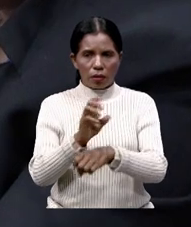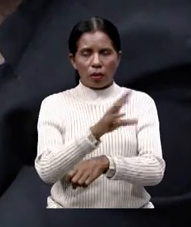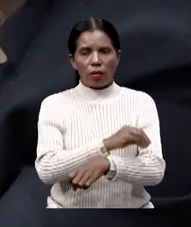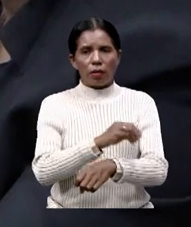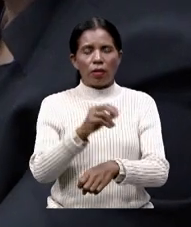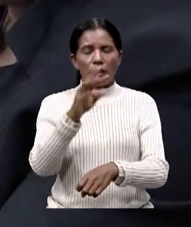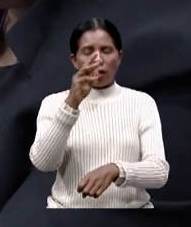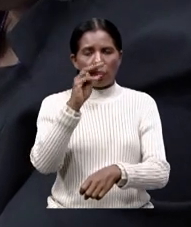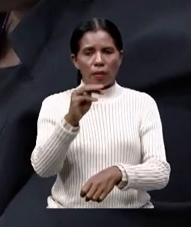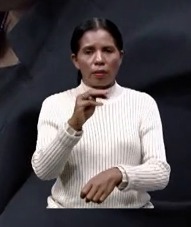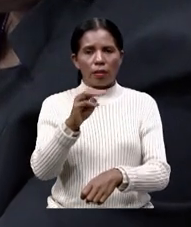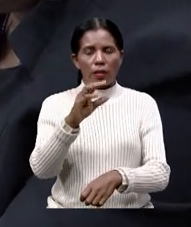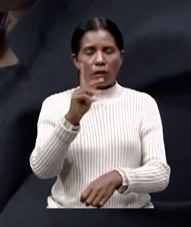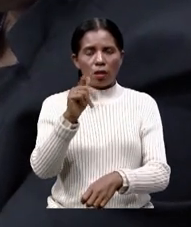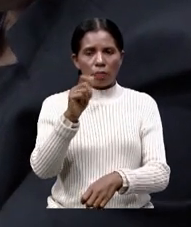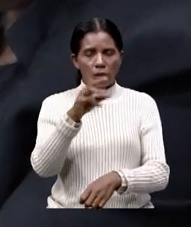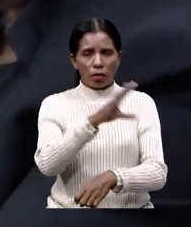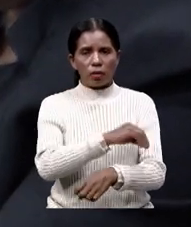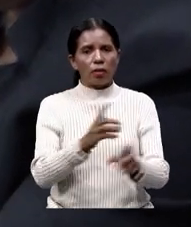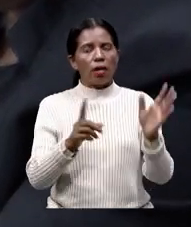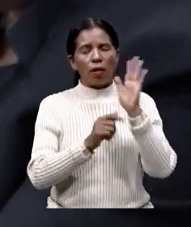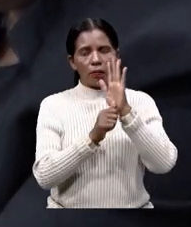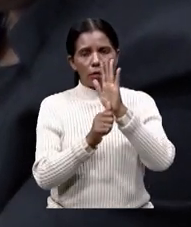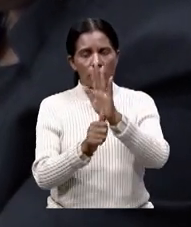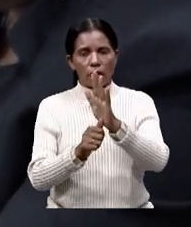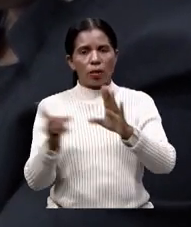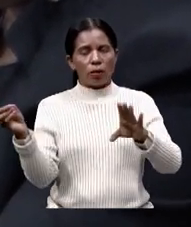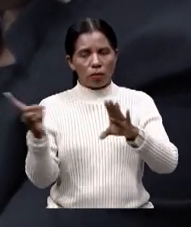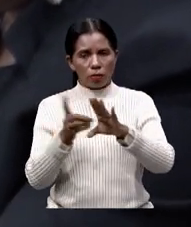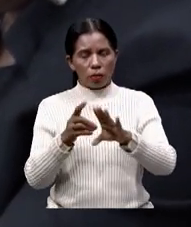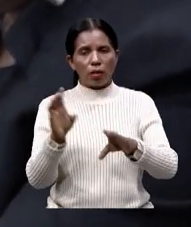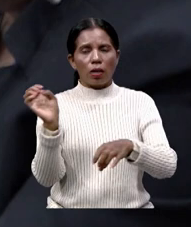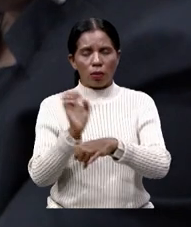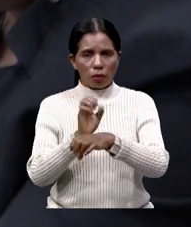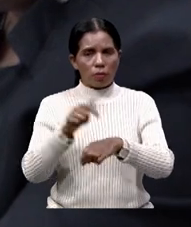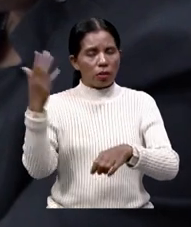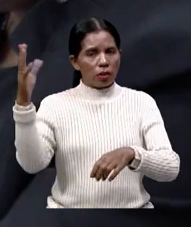ministro turismo ambiente se apresenta documento con a ba reforma economia e a conselho